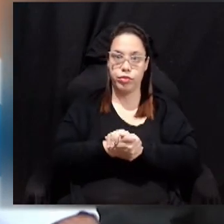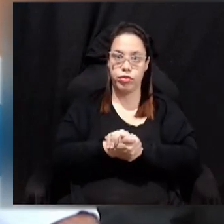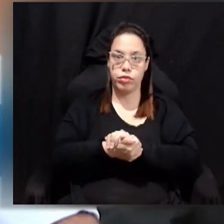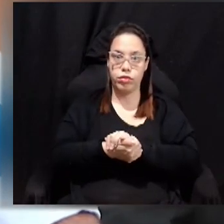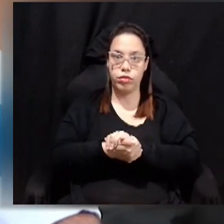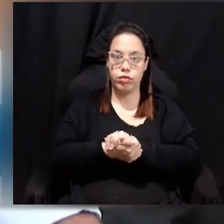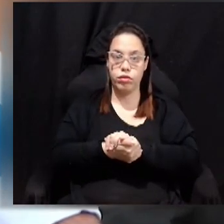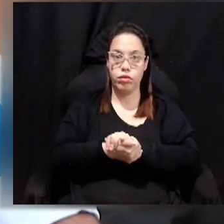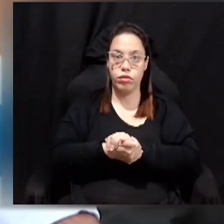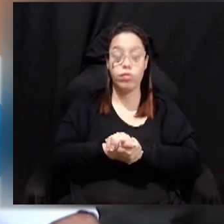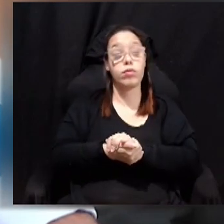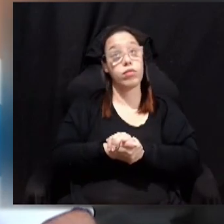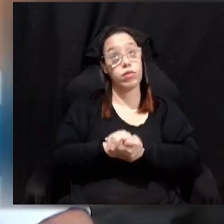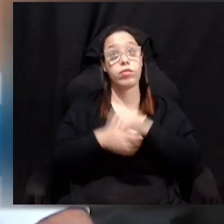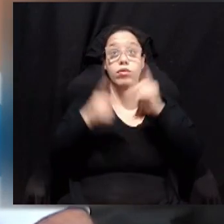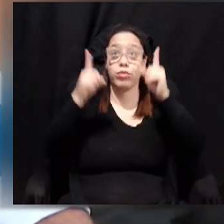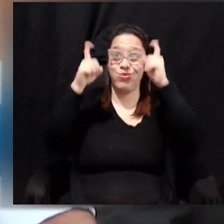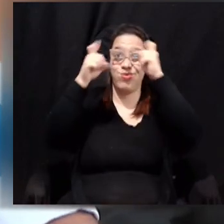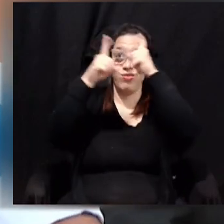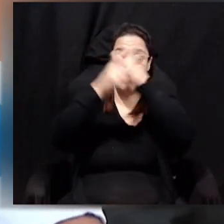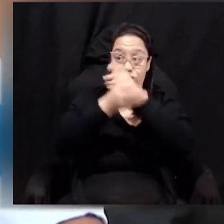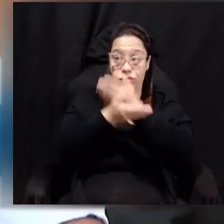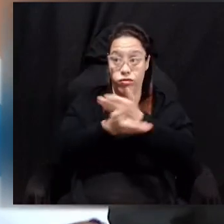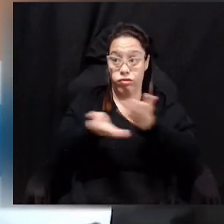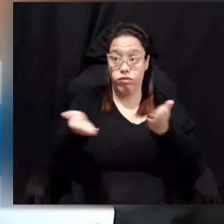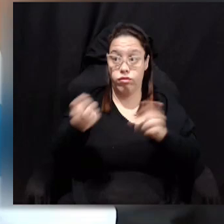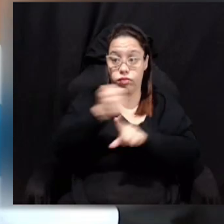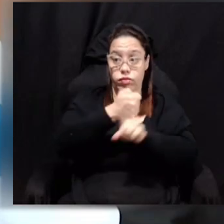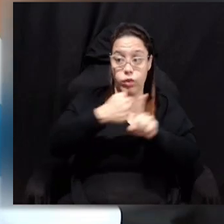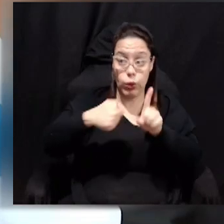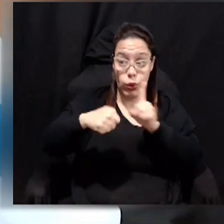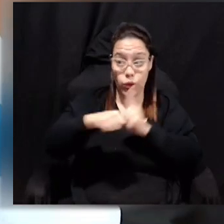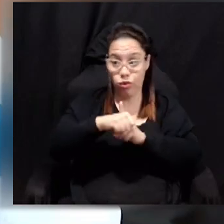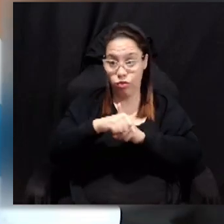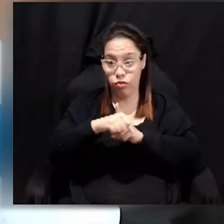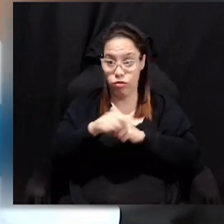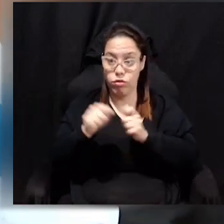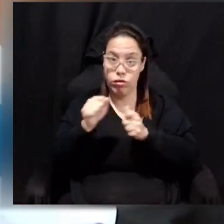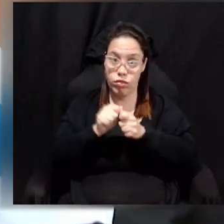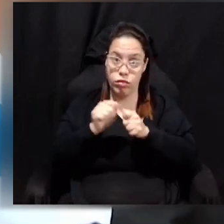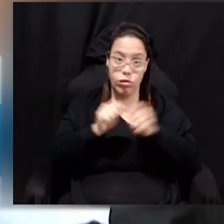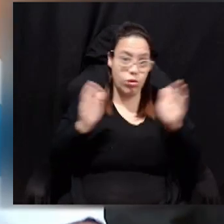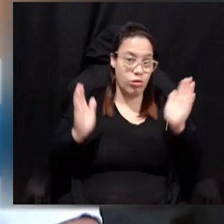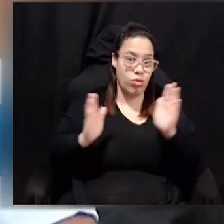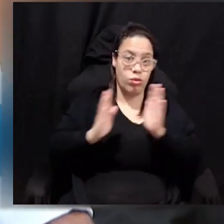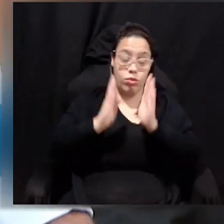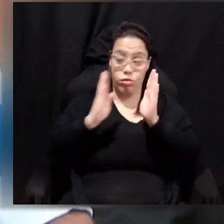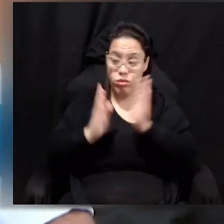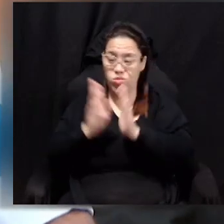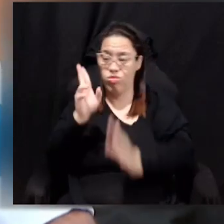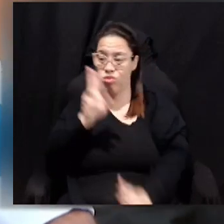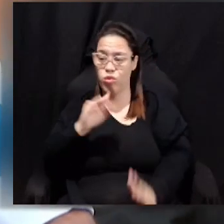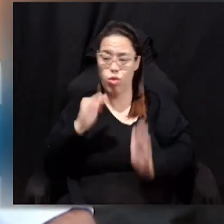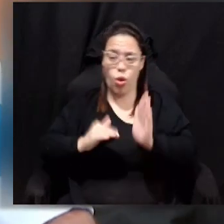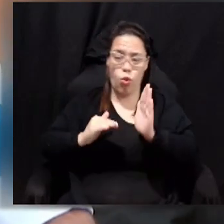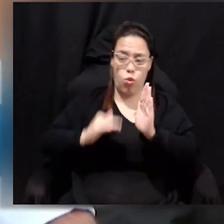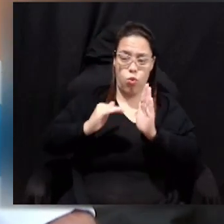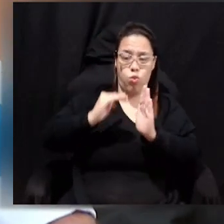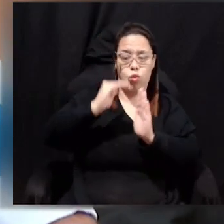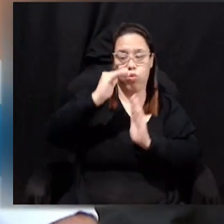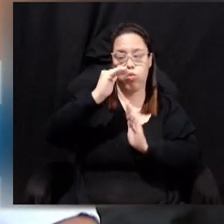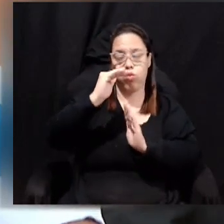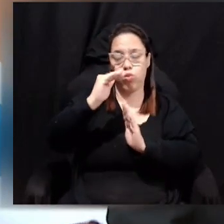Os desafios que estão colocados para a sociedade para fazer o enfrentamento ao uso crescente